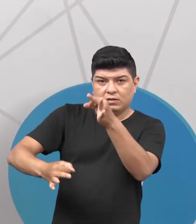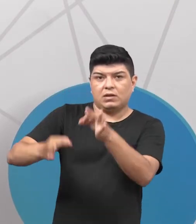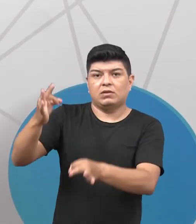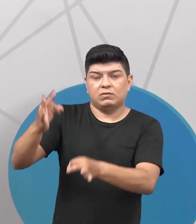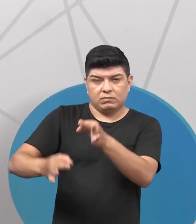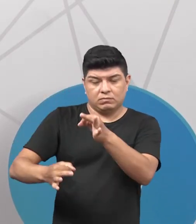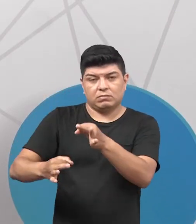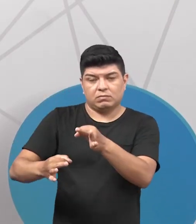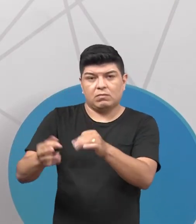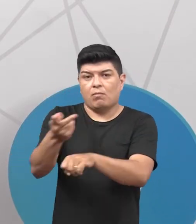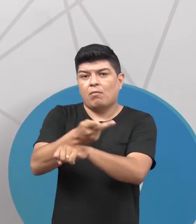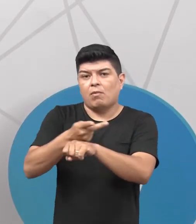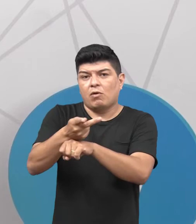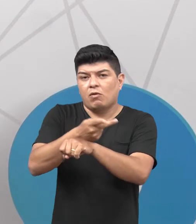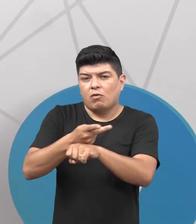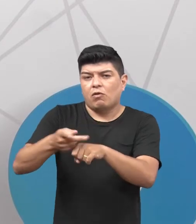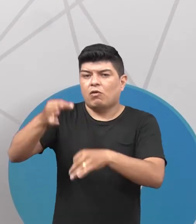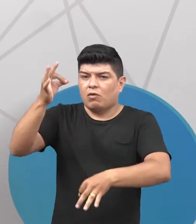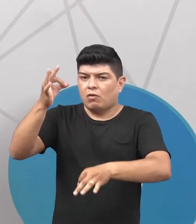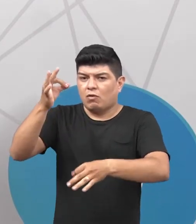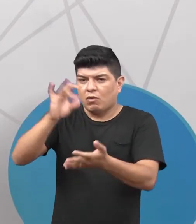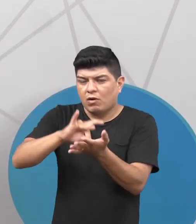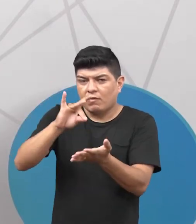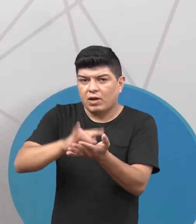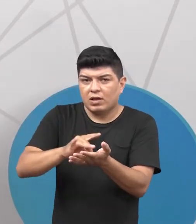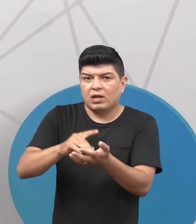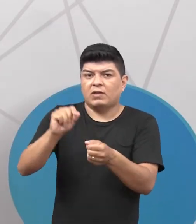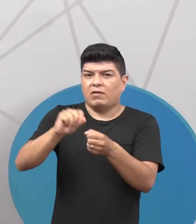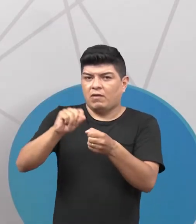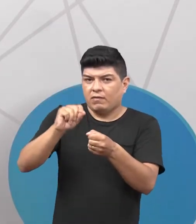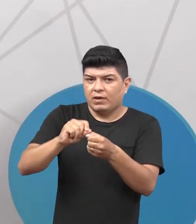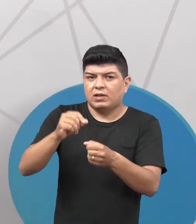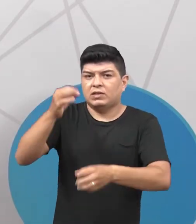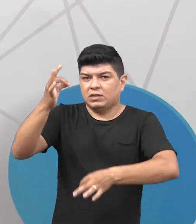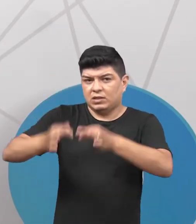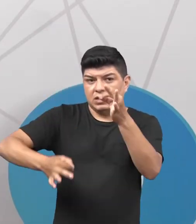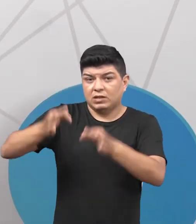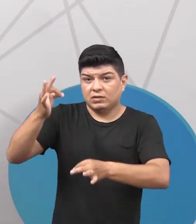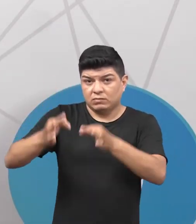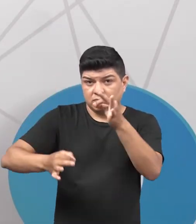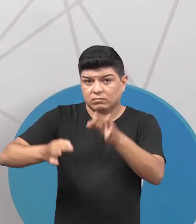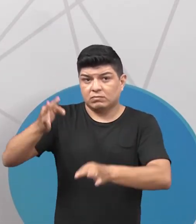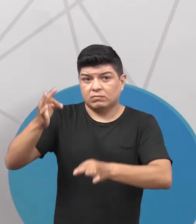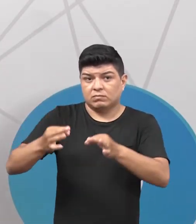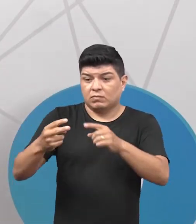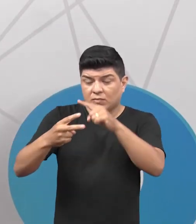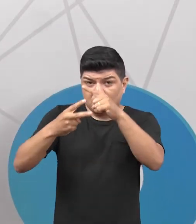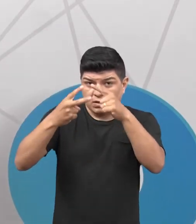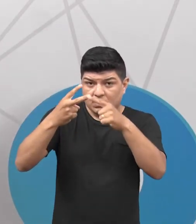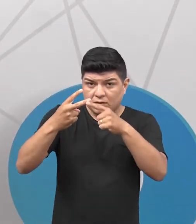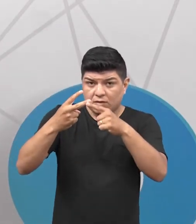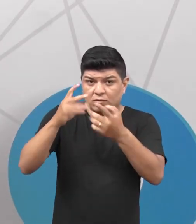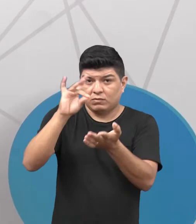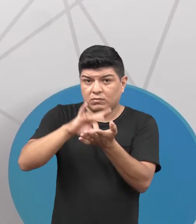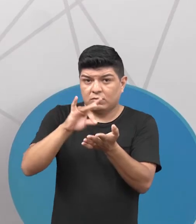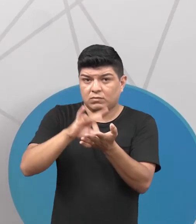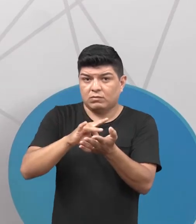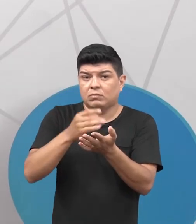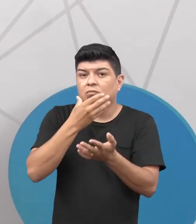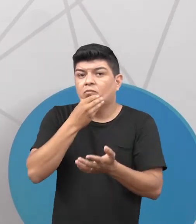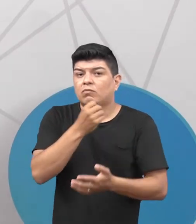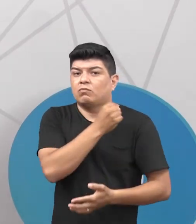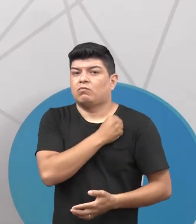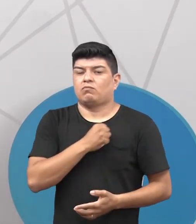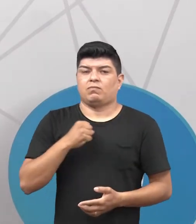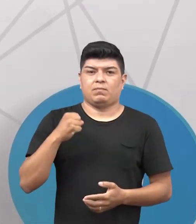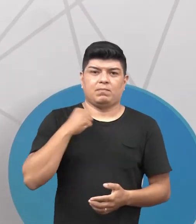justiça. Procurar a verdade e procurar fazer a justiça. Então, essas duas virtudes para Sócrates,